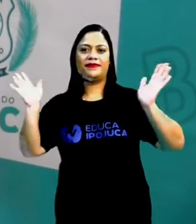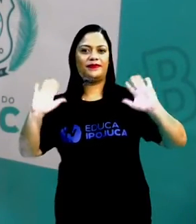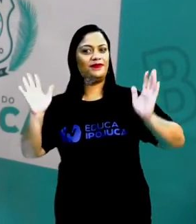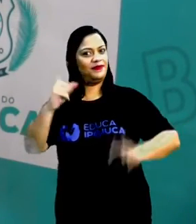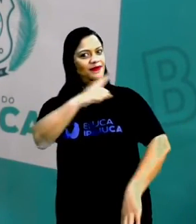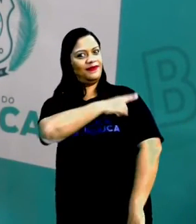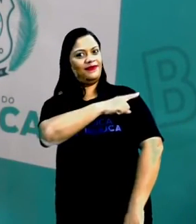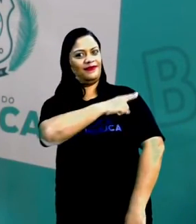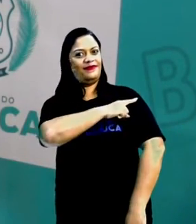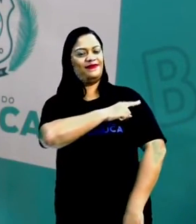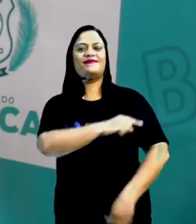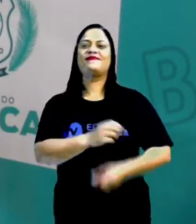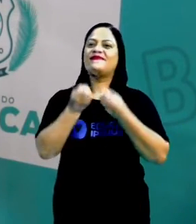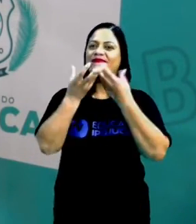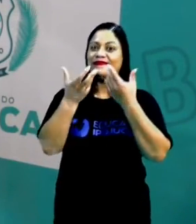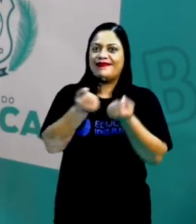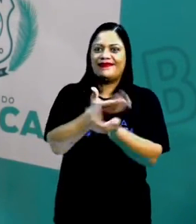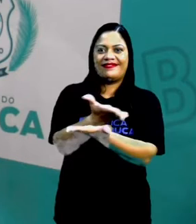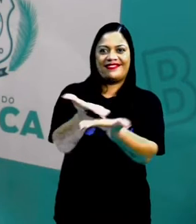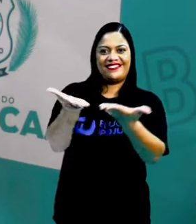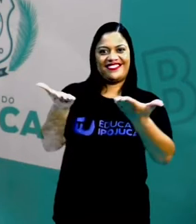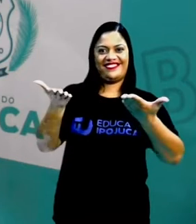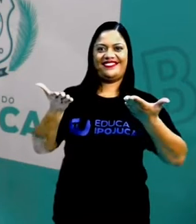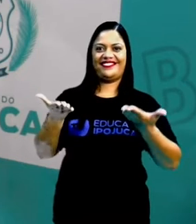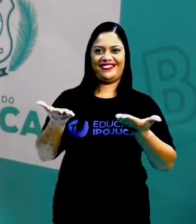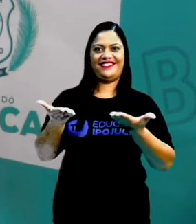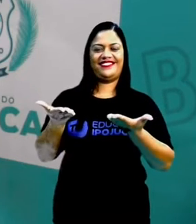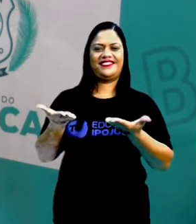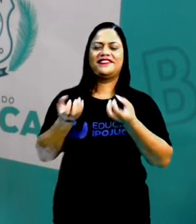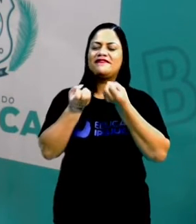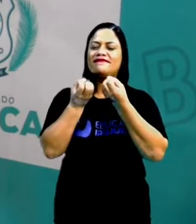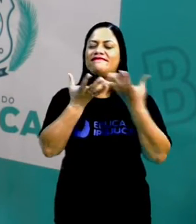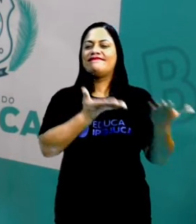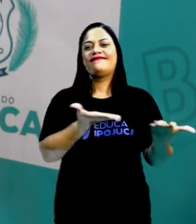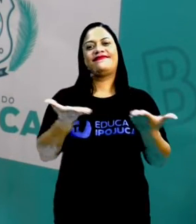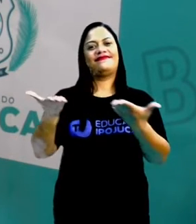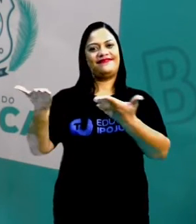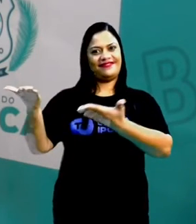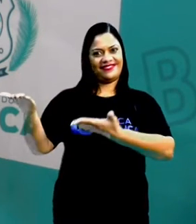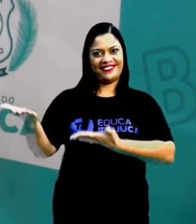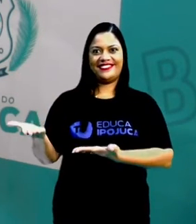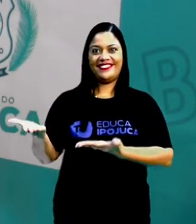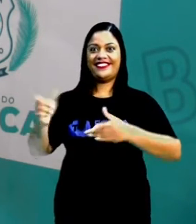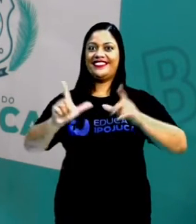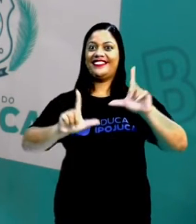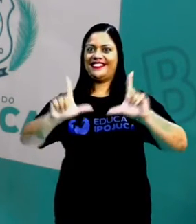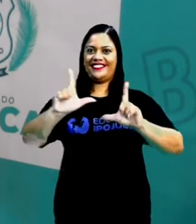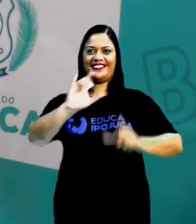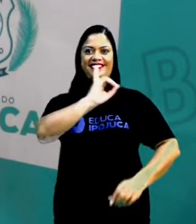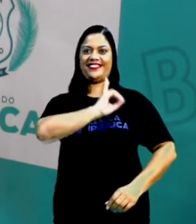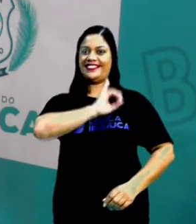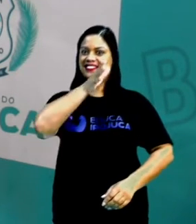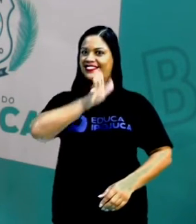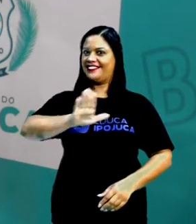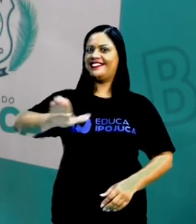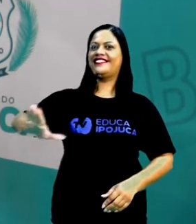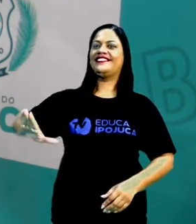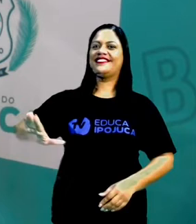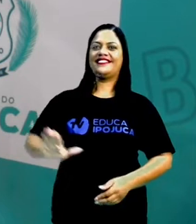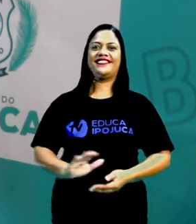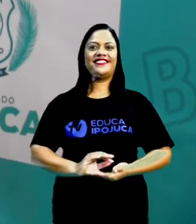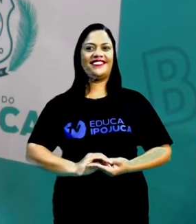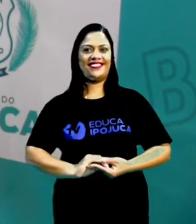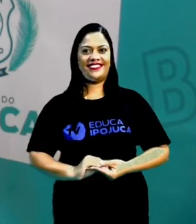Olá, primeiro ano! Tudo bem com vocês? Sejam todos bem-vindos à TV Educa